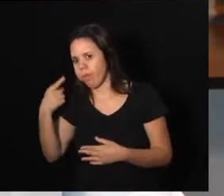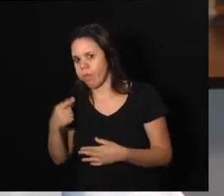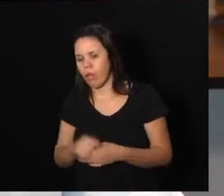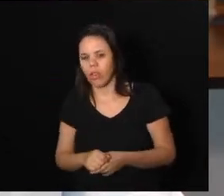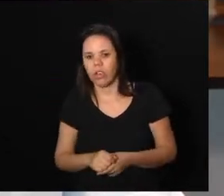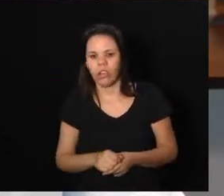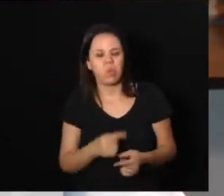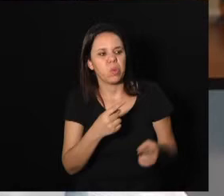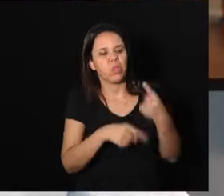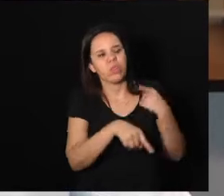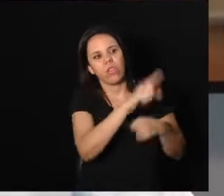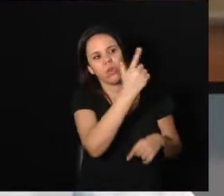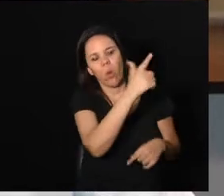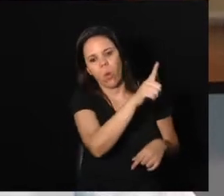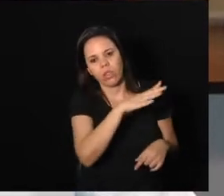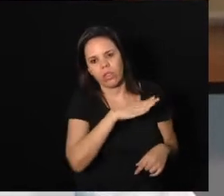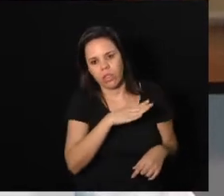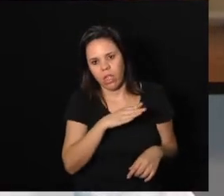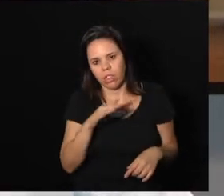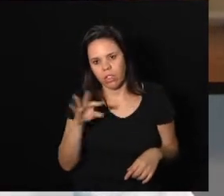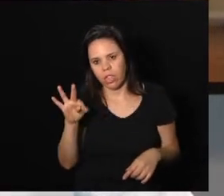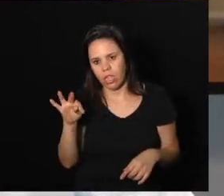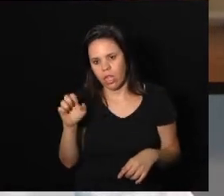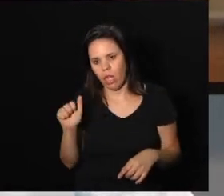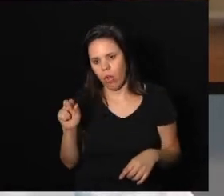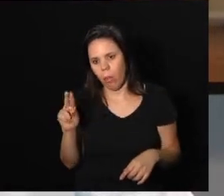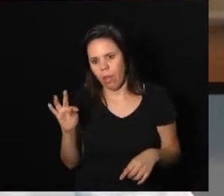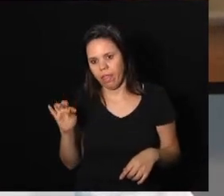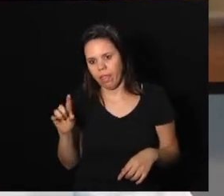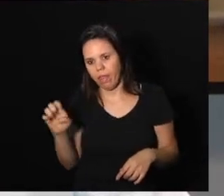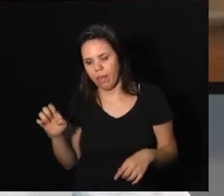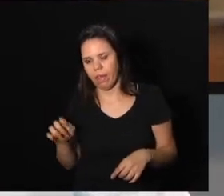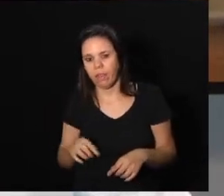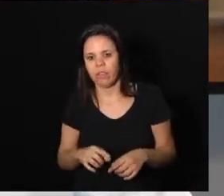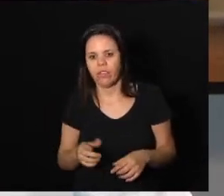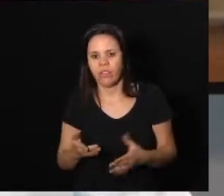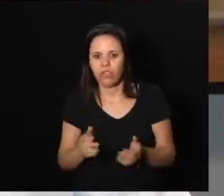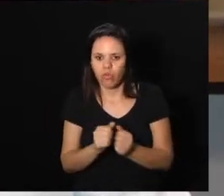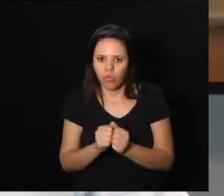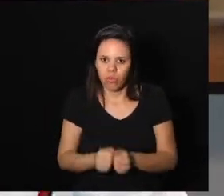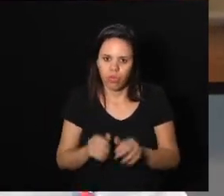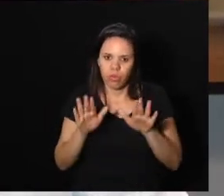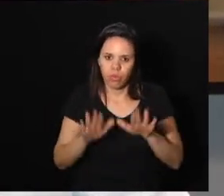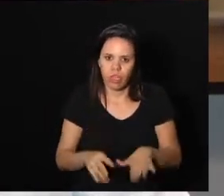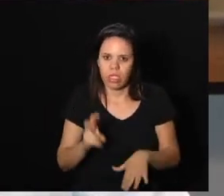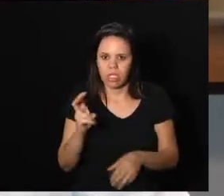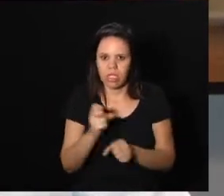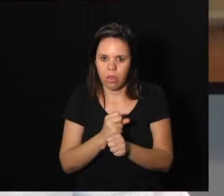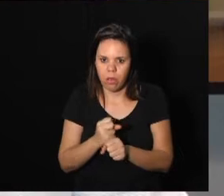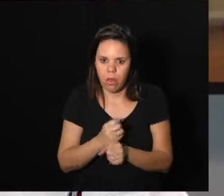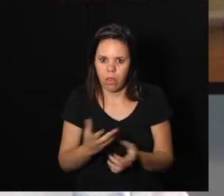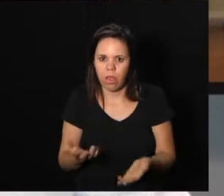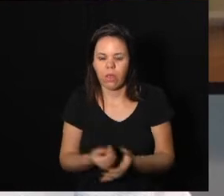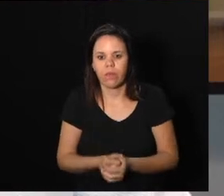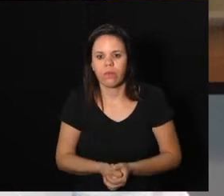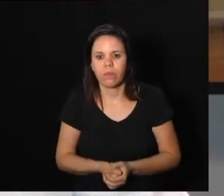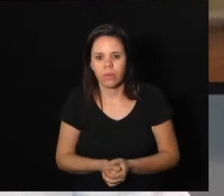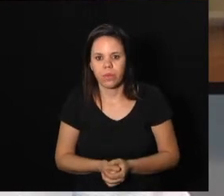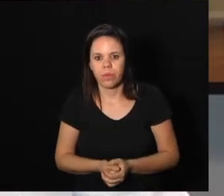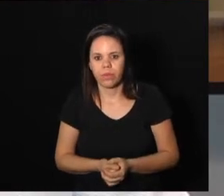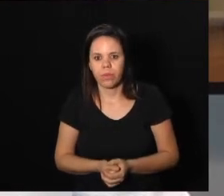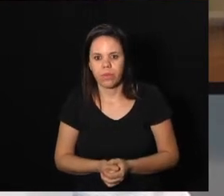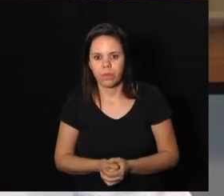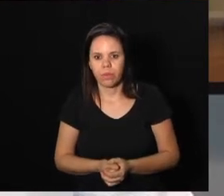gente tinha um trato de que ficaríamos em Taubaté para dividir os custos daqueles 5 anos que estavam